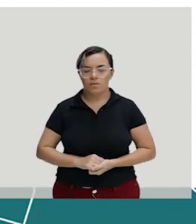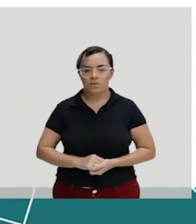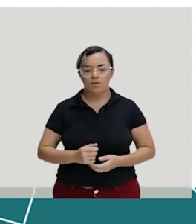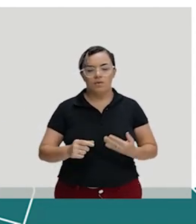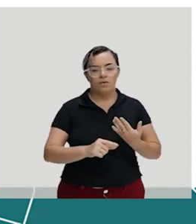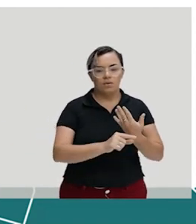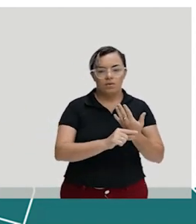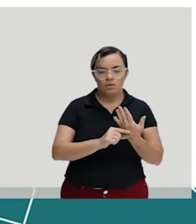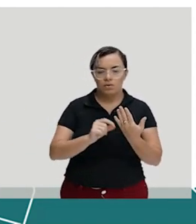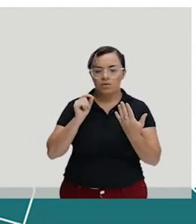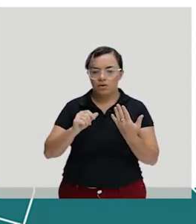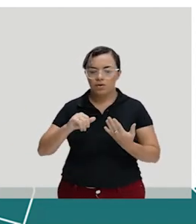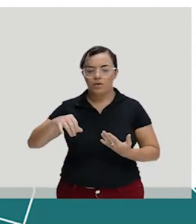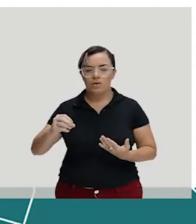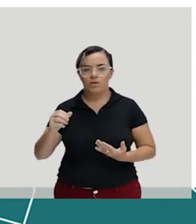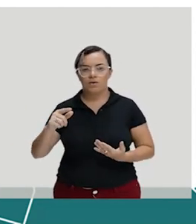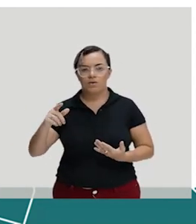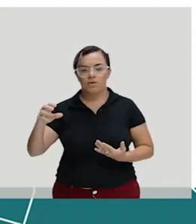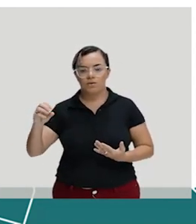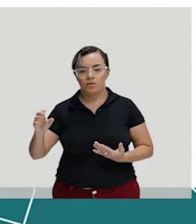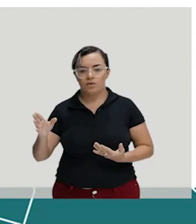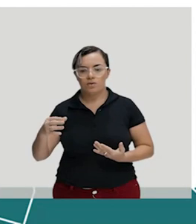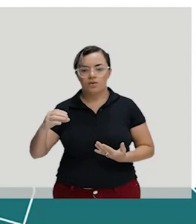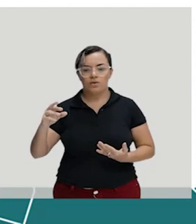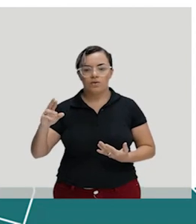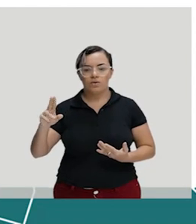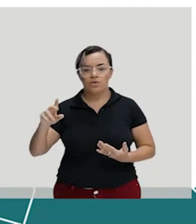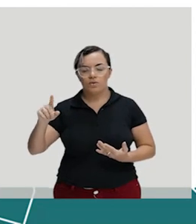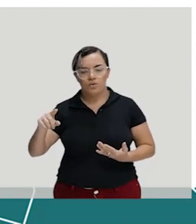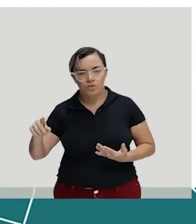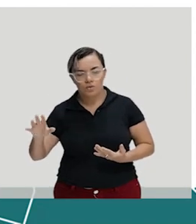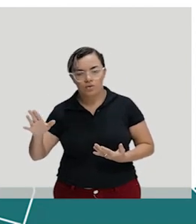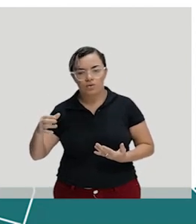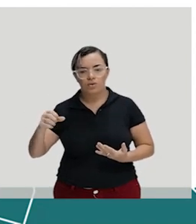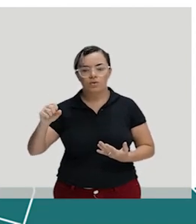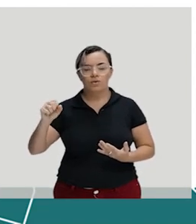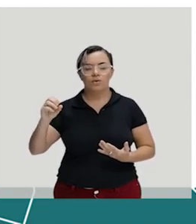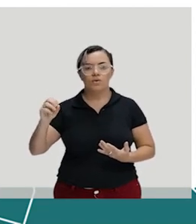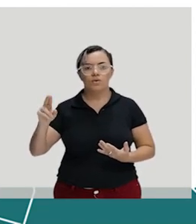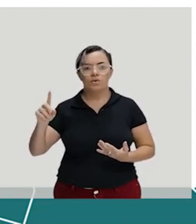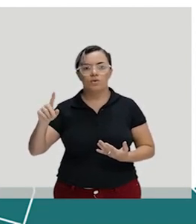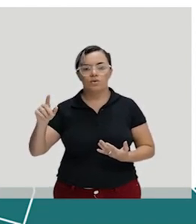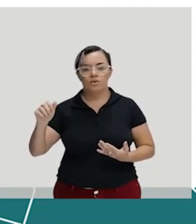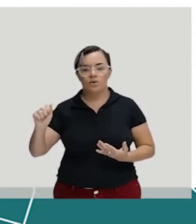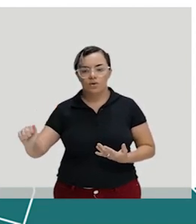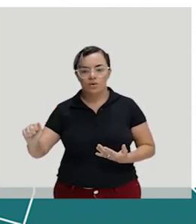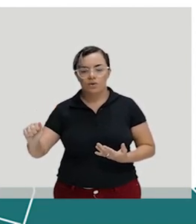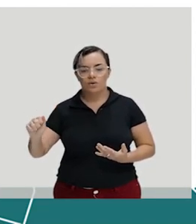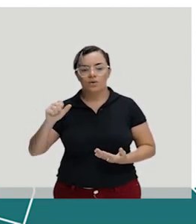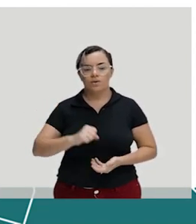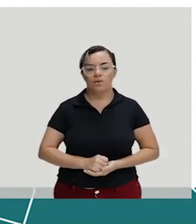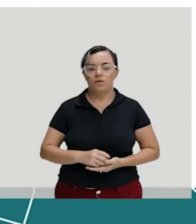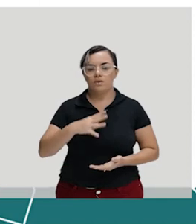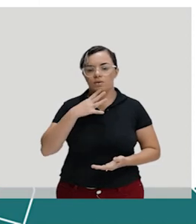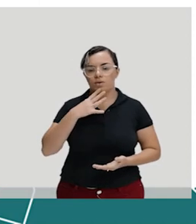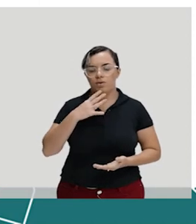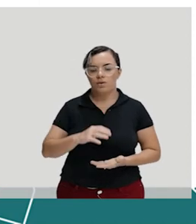1861 e morreu 1898 ele é conhecido como Cruz de Souza ele é conhecido como Dante negro ou